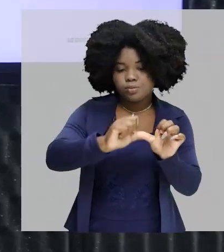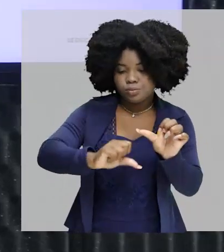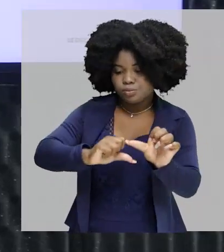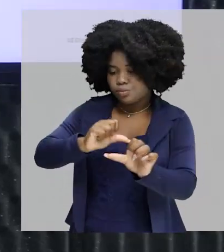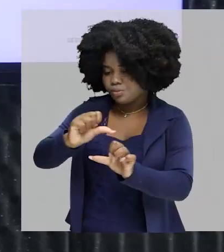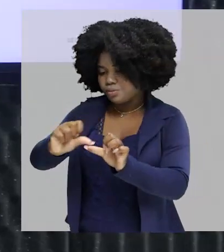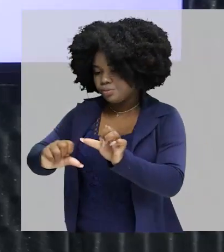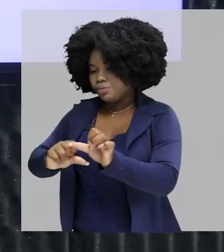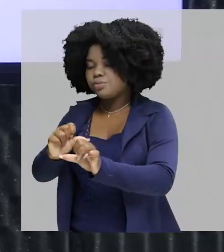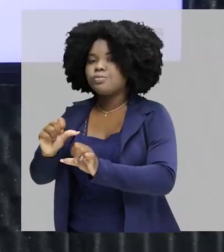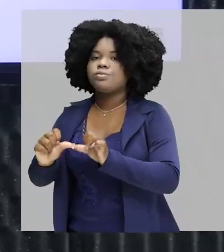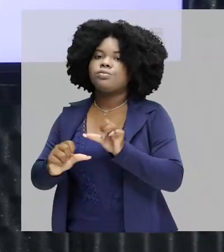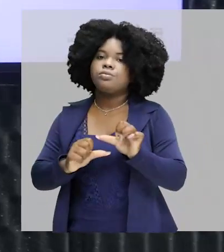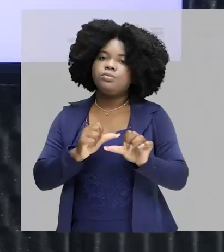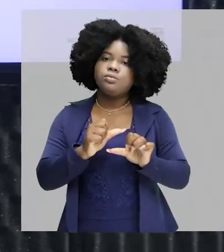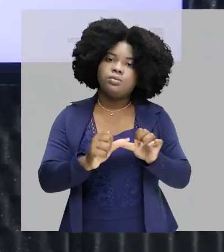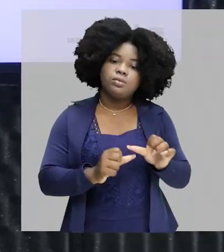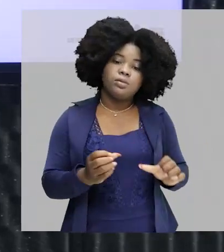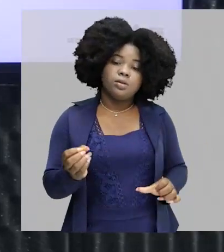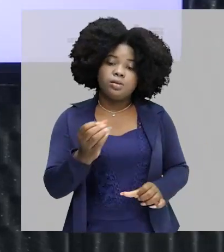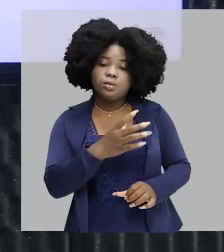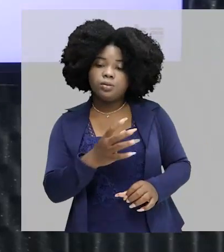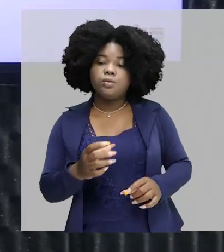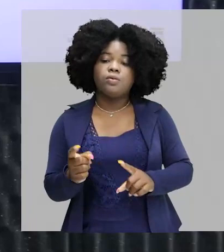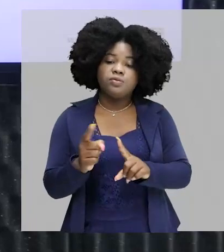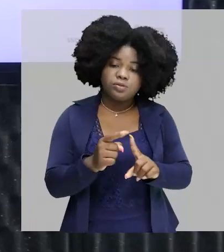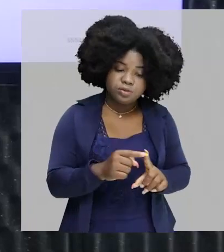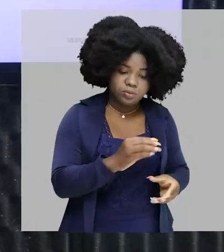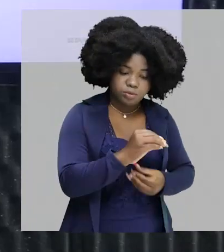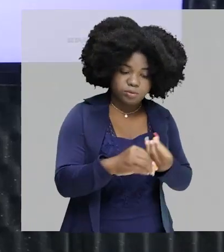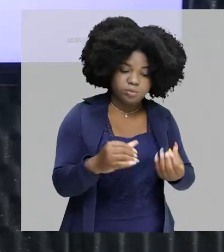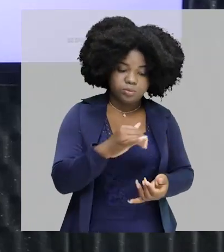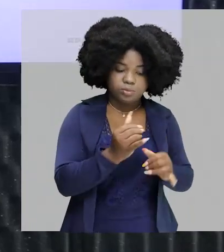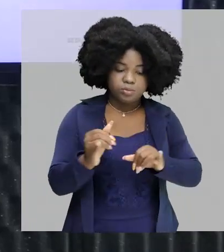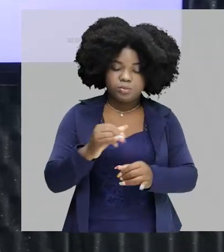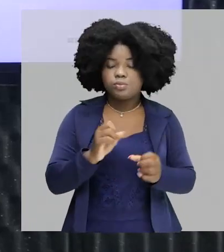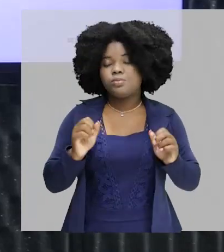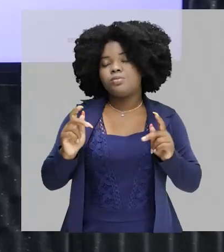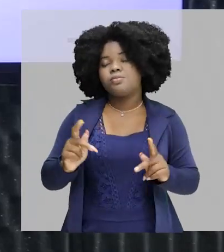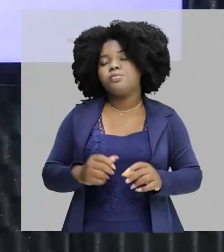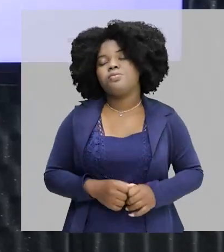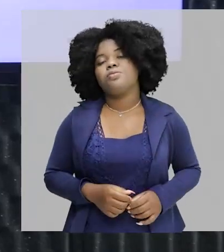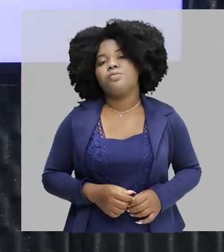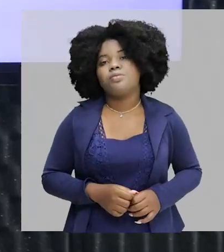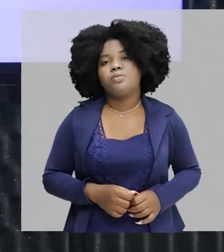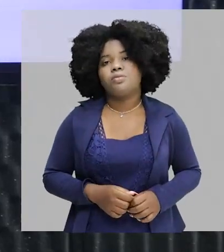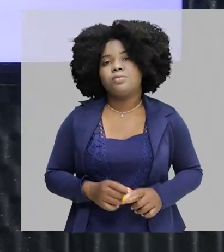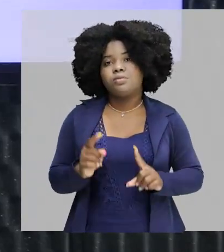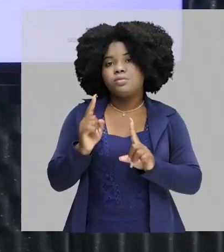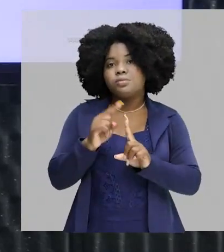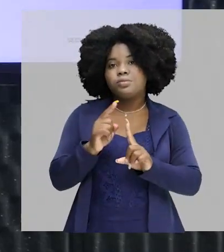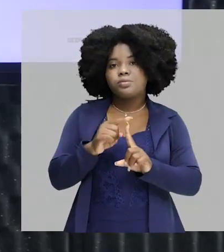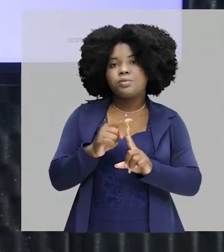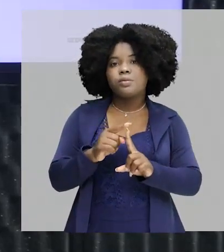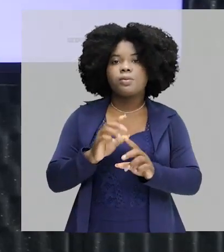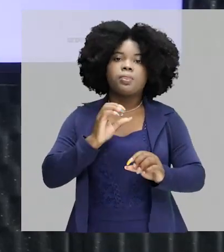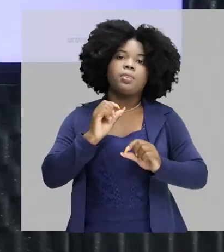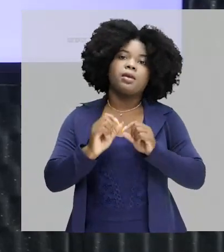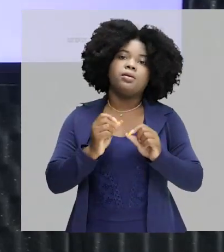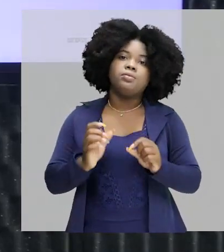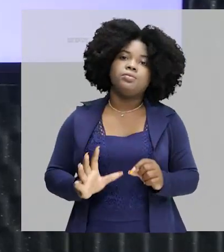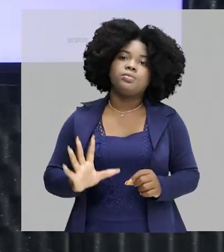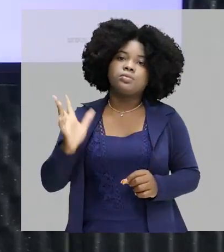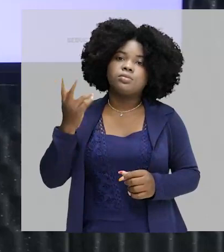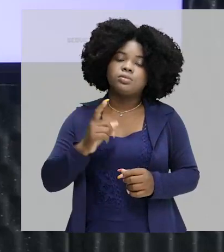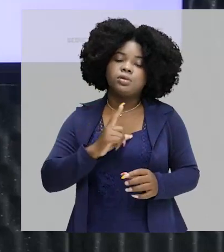eles vão se transformar em novos elementos químicos, certo? E essa situação, esse fenômeno, vai